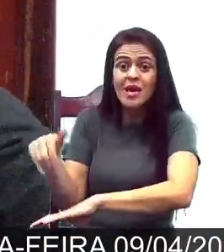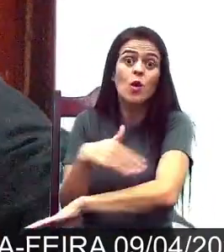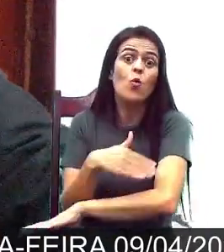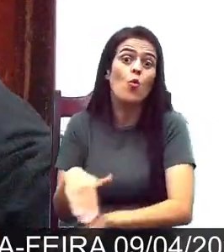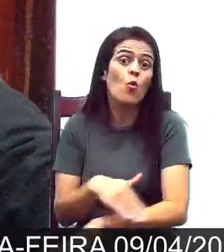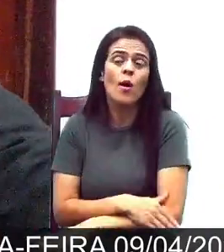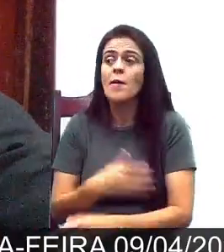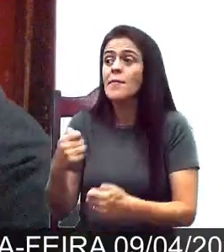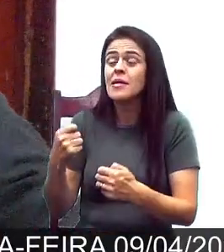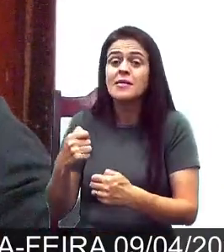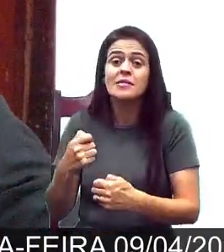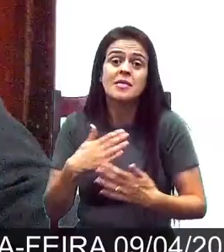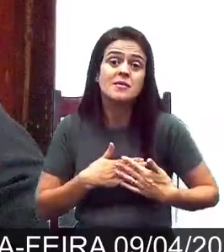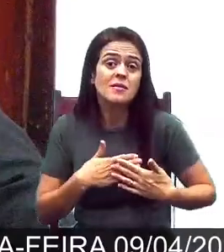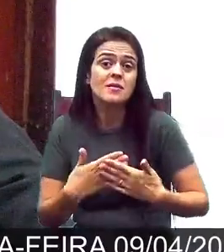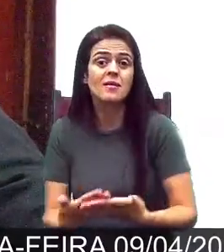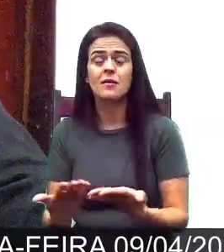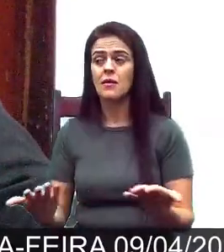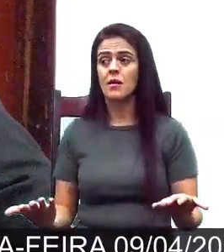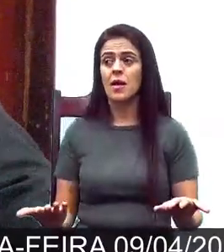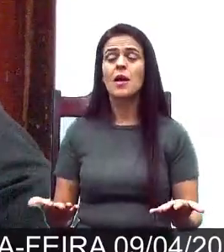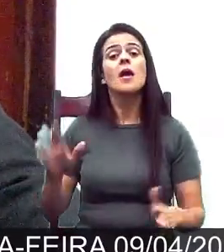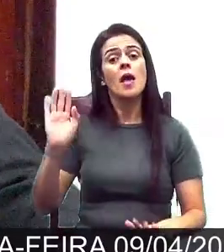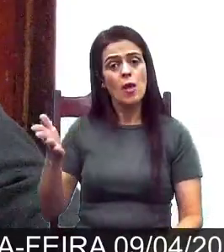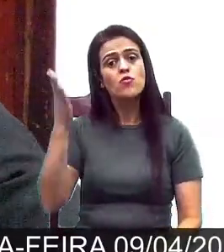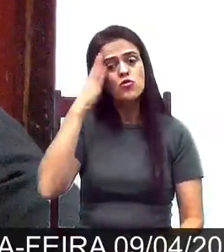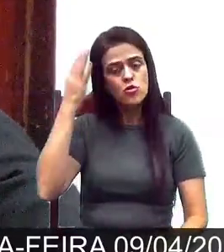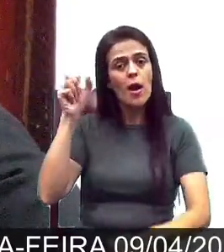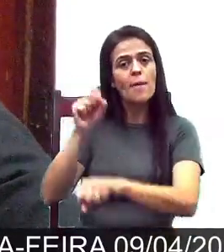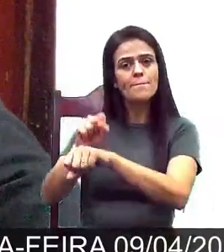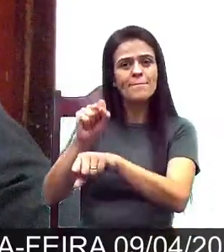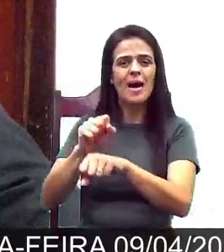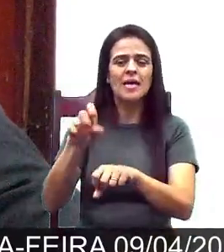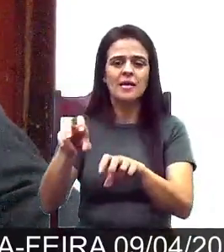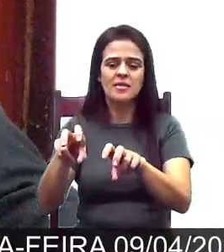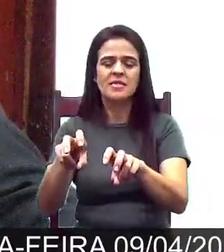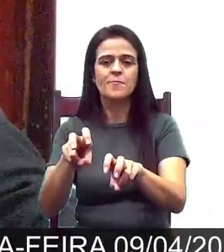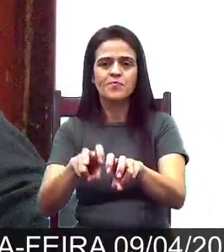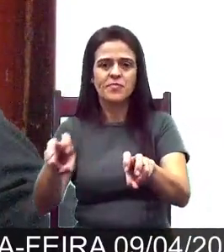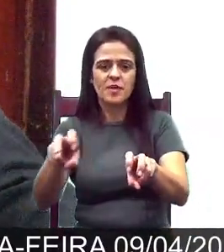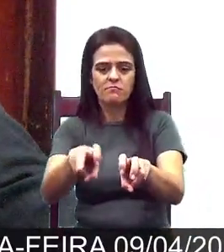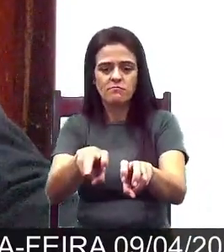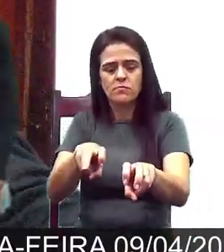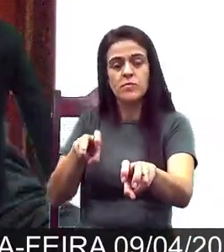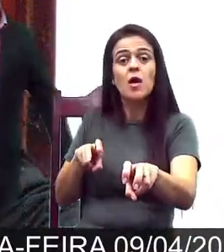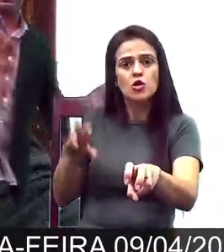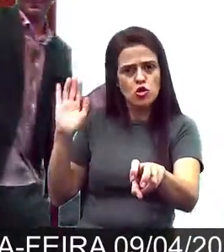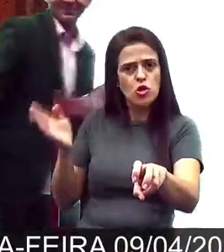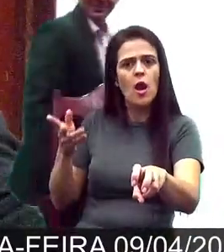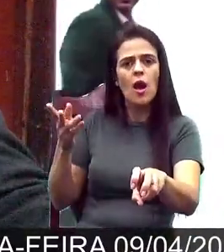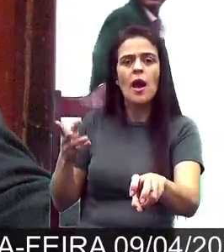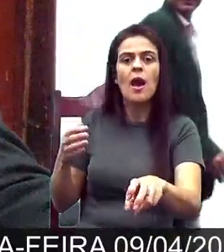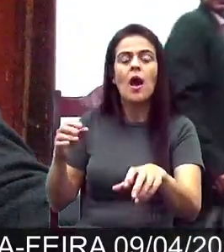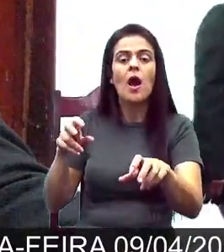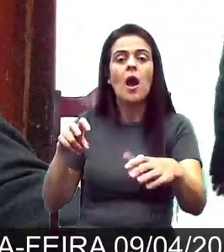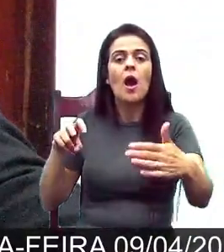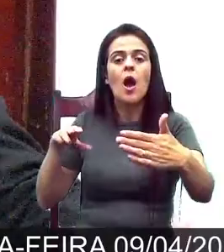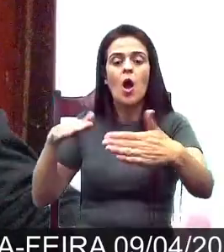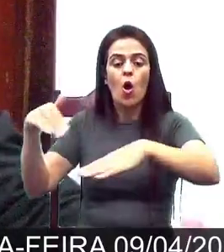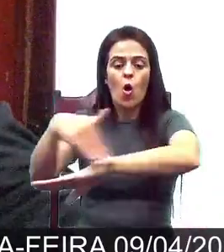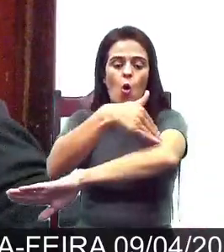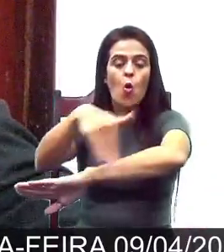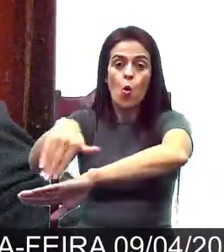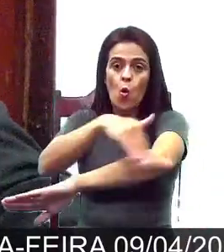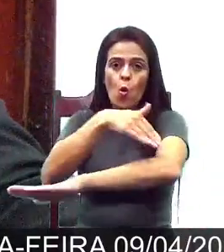senso, eu já parei ali onde aquele pessoal parou. Aquela terceira faixa que foi criada. A rua não tem saída,